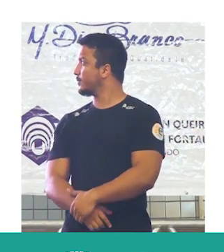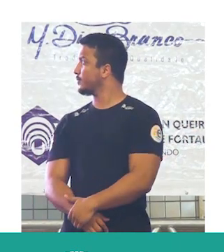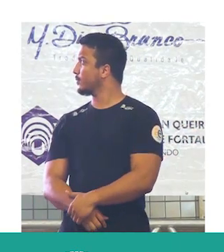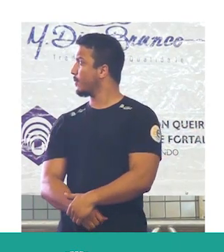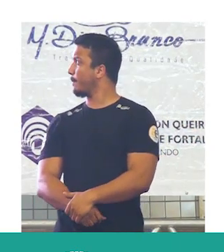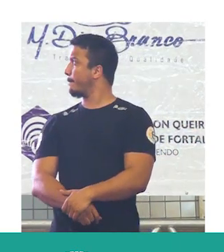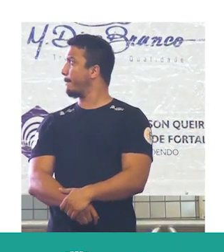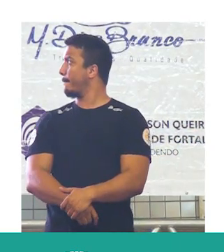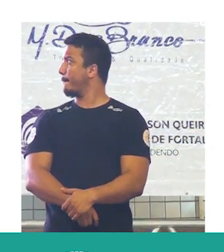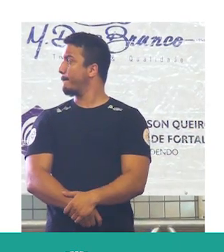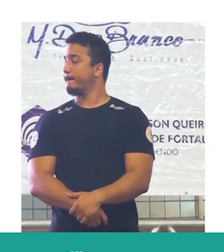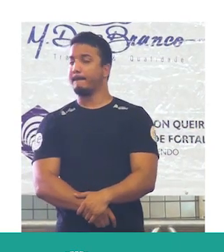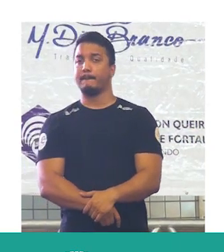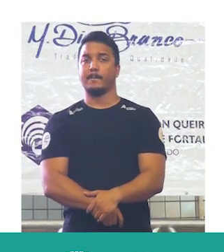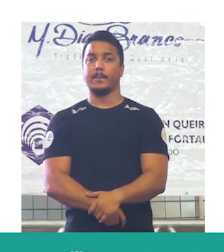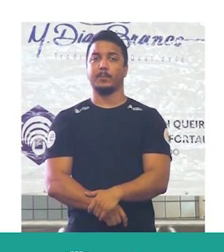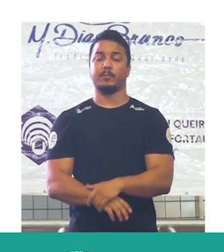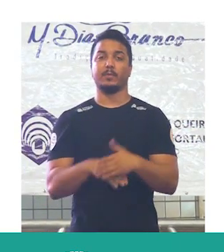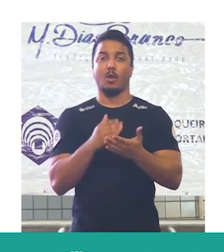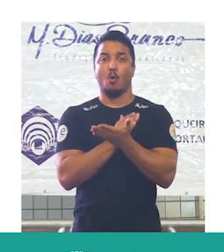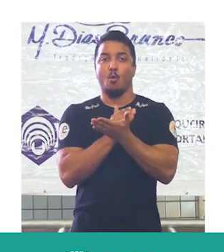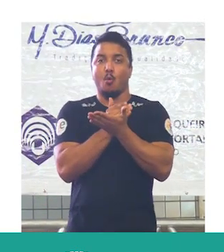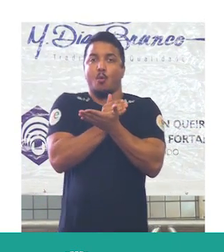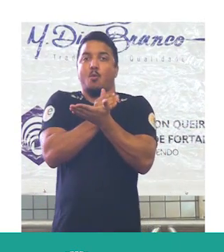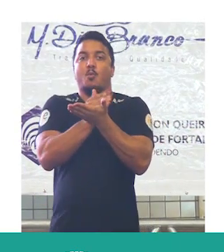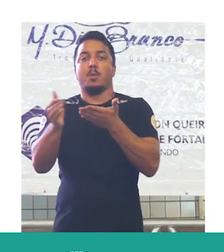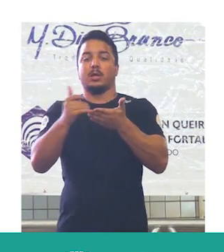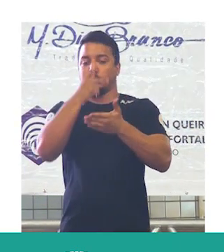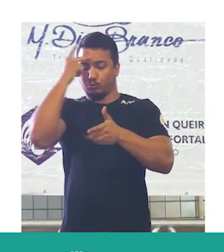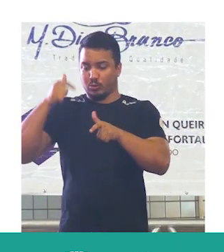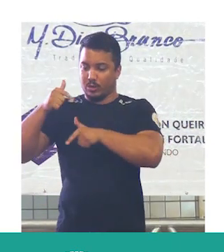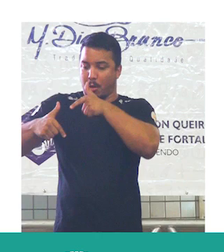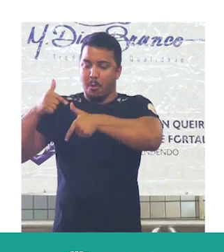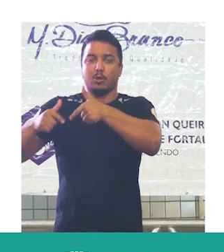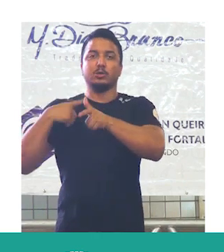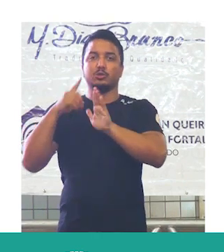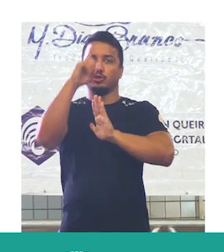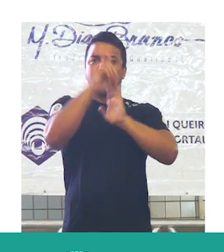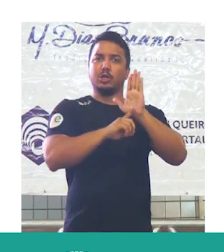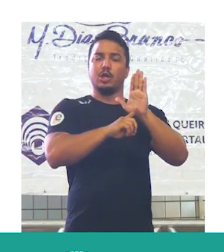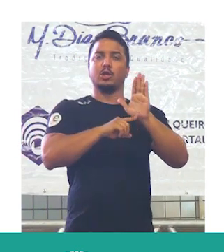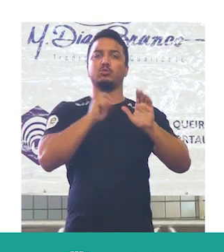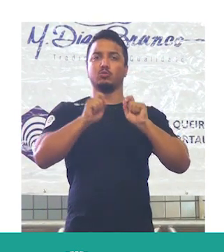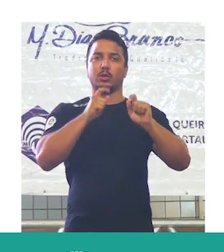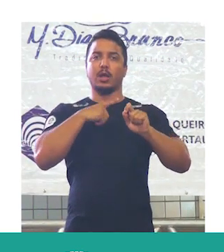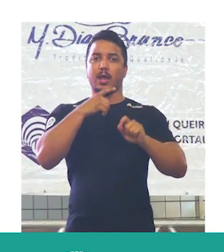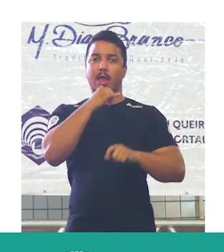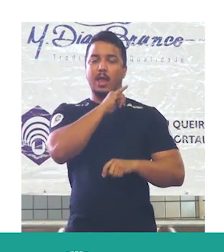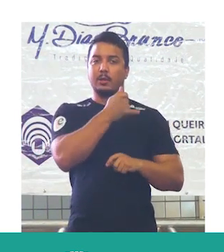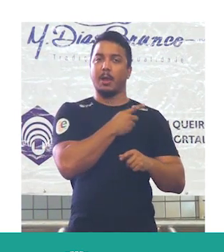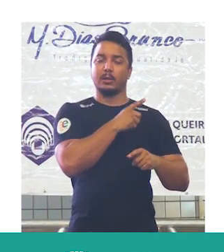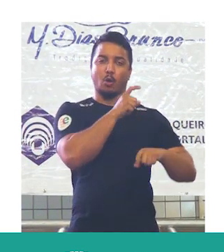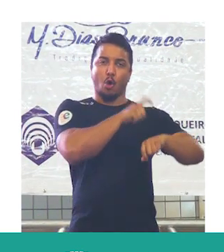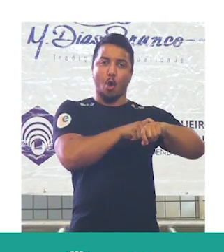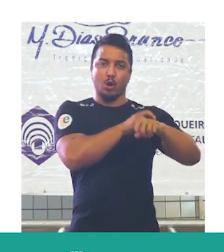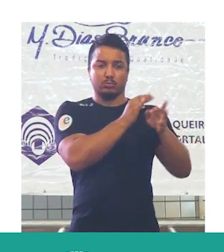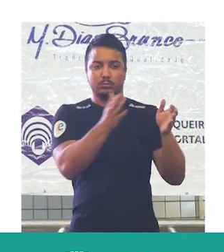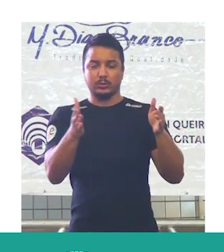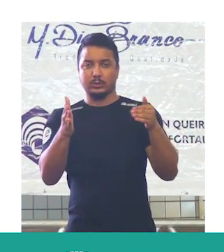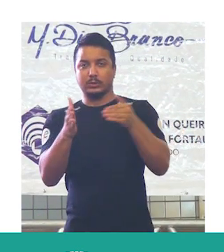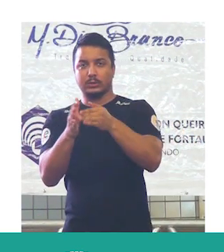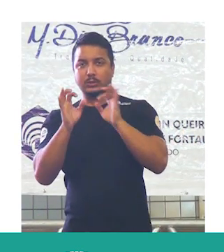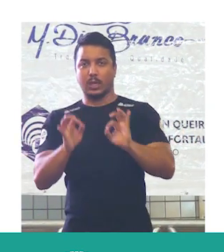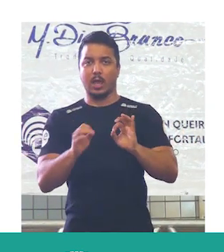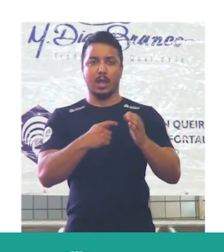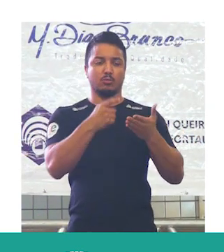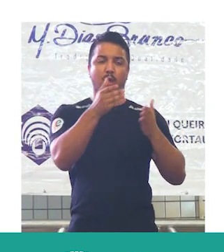legal. A partir de agora, os trabalhadores vão ter direito, a jornada de trabalho, a